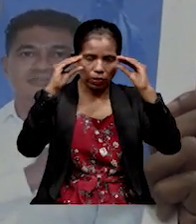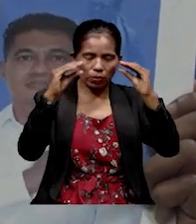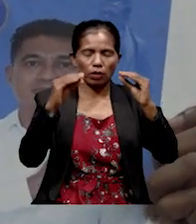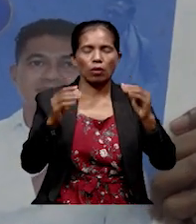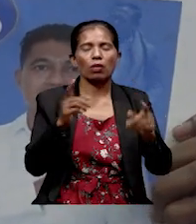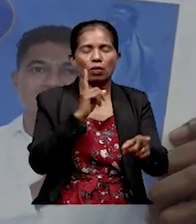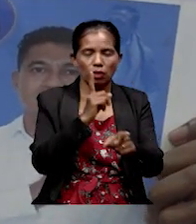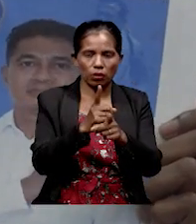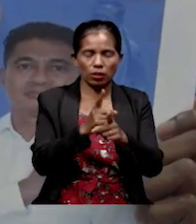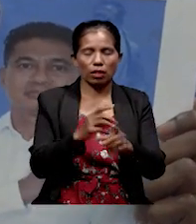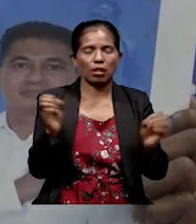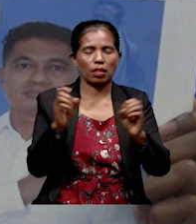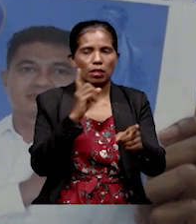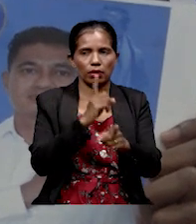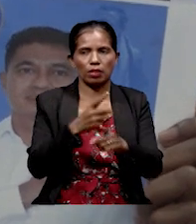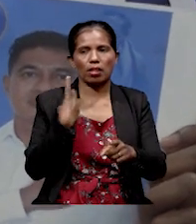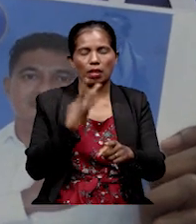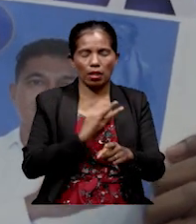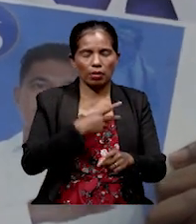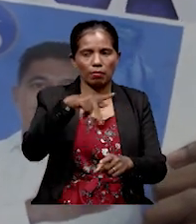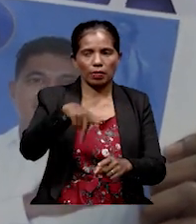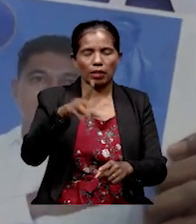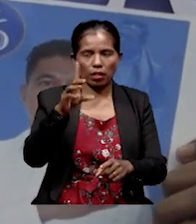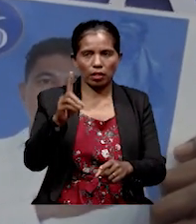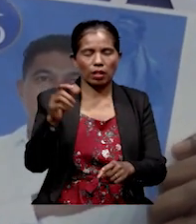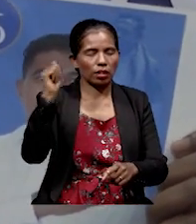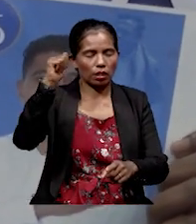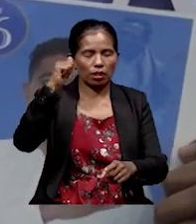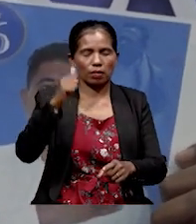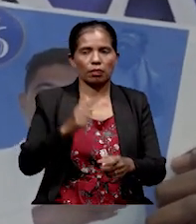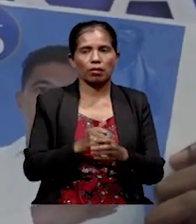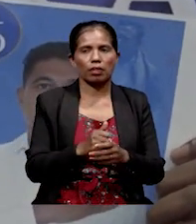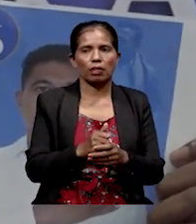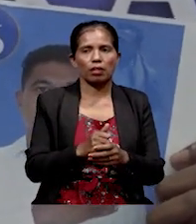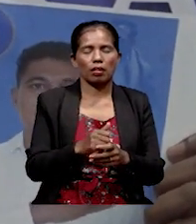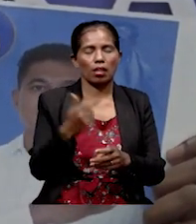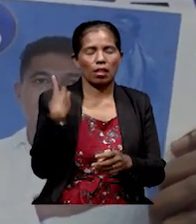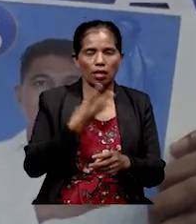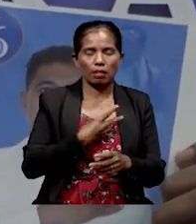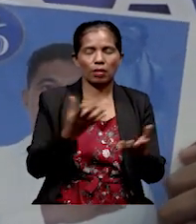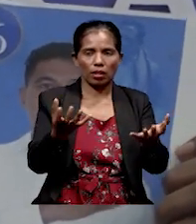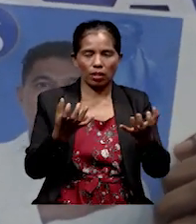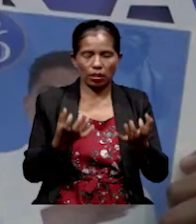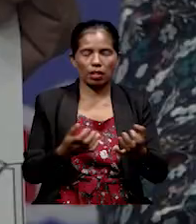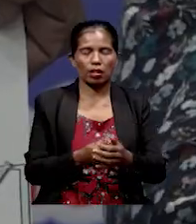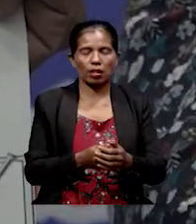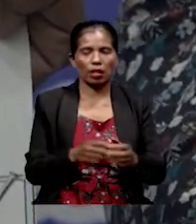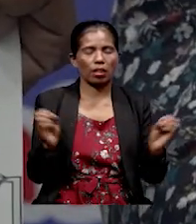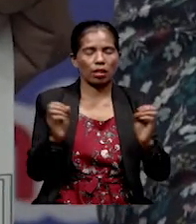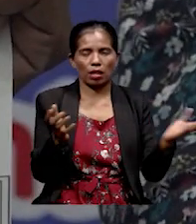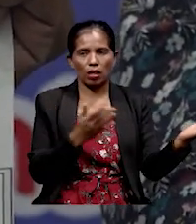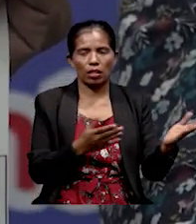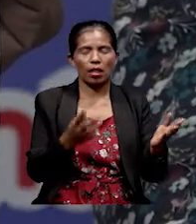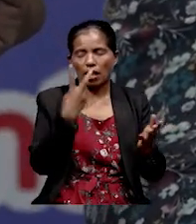loss i ami pede i ha kandidato asana me ni nyon ami ha kar dun ka ba store ne ka ba